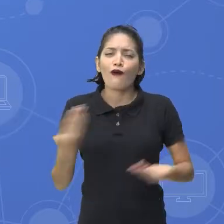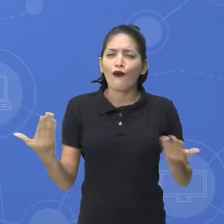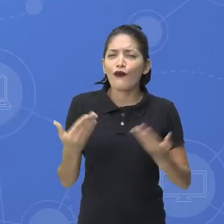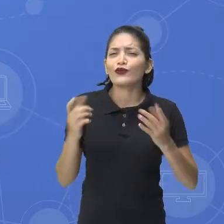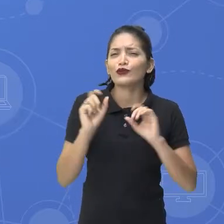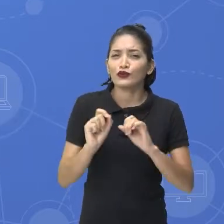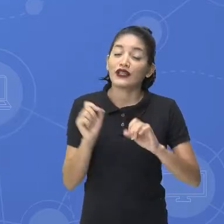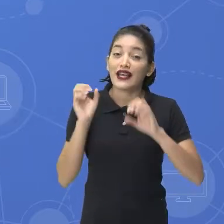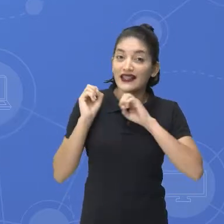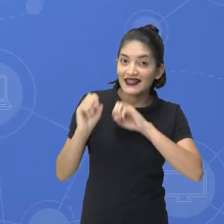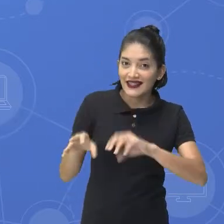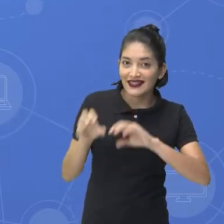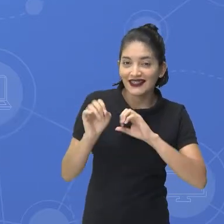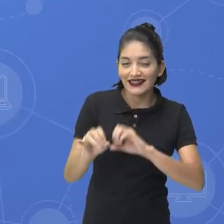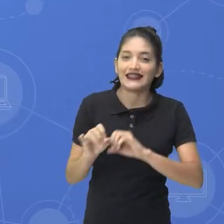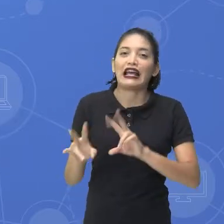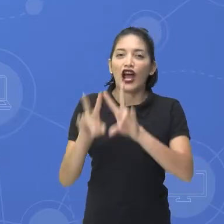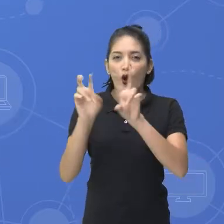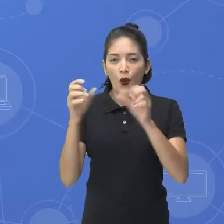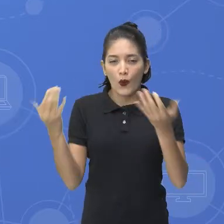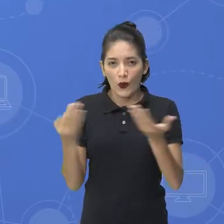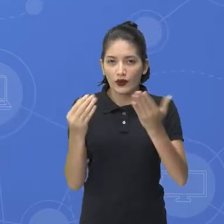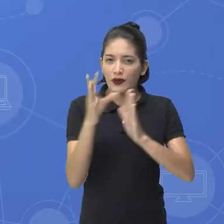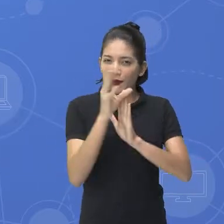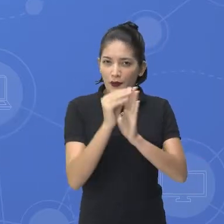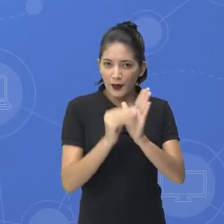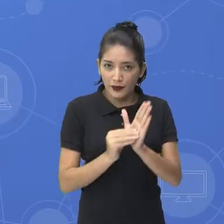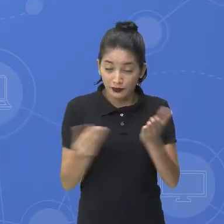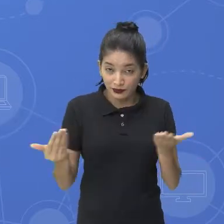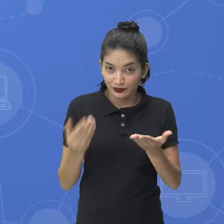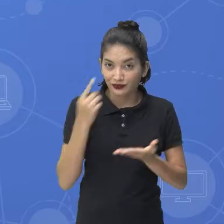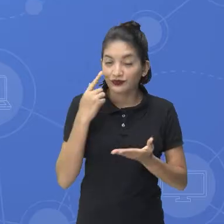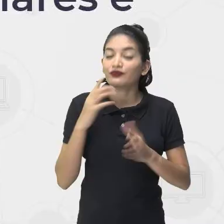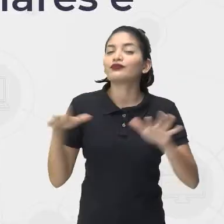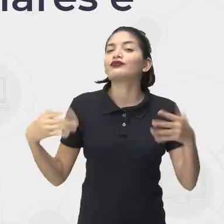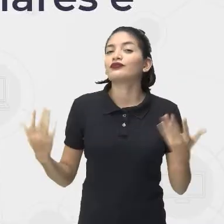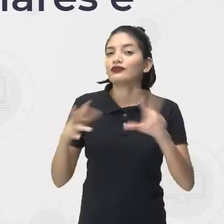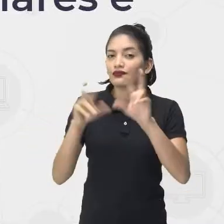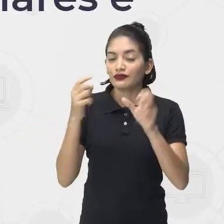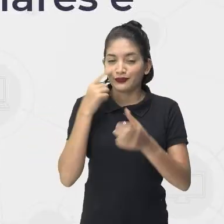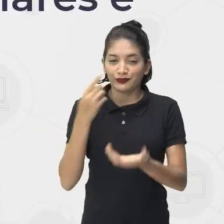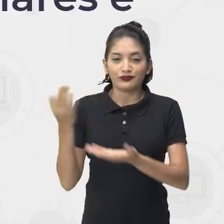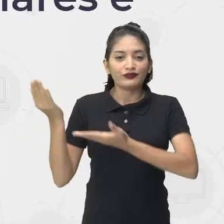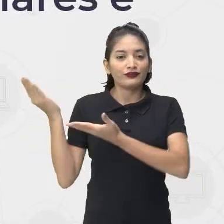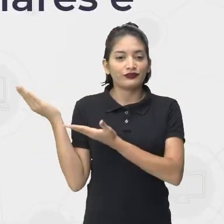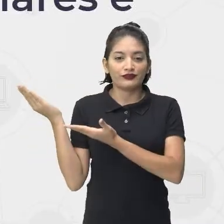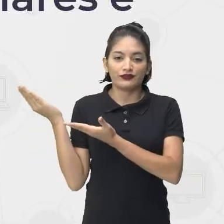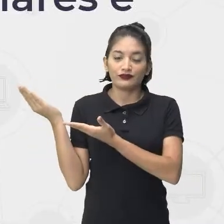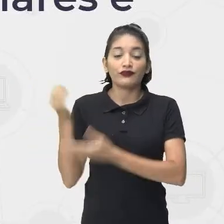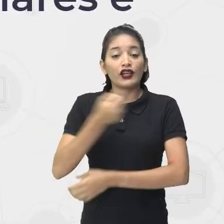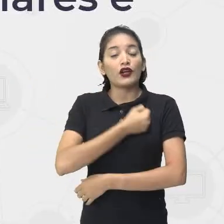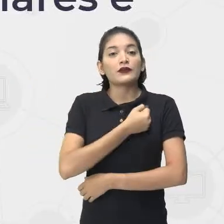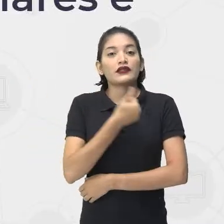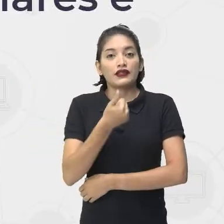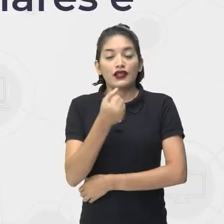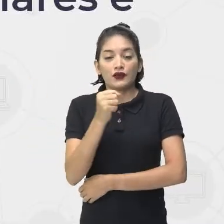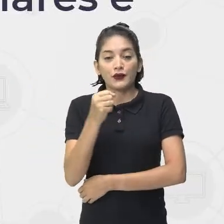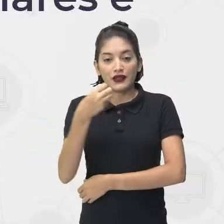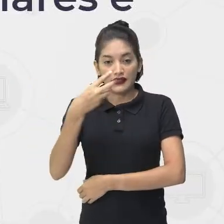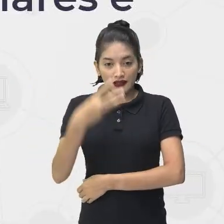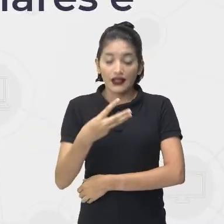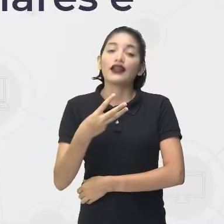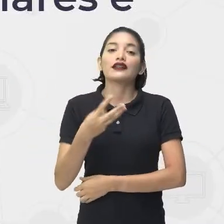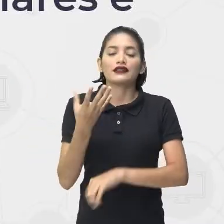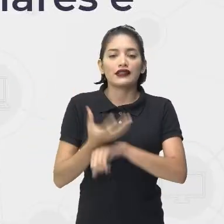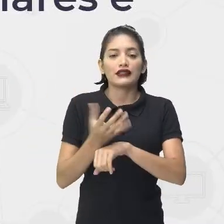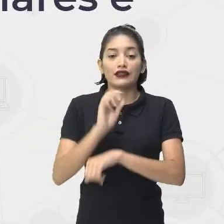hoje para ministrar o nosso conteúdo de hoje. Vamos ver qual é? Olha só, aula 183, Língua